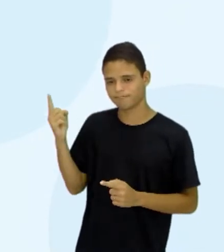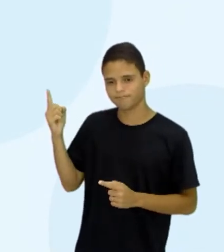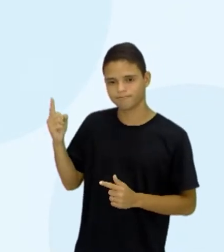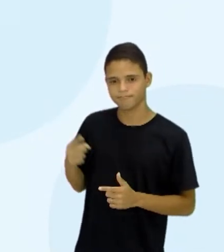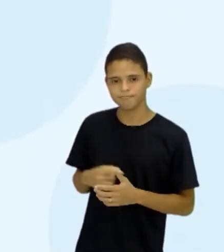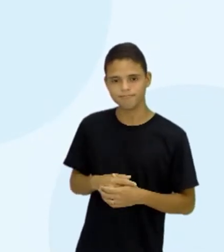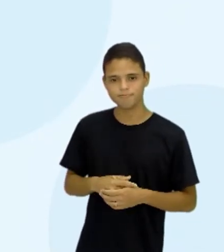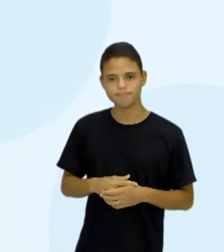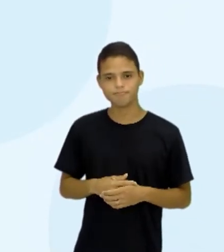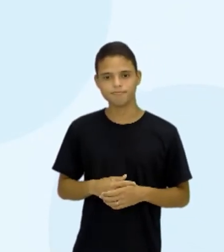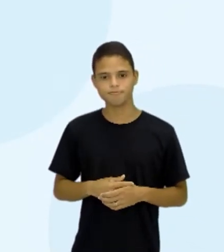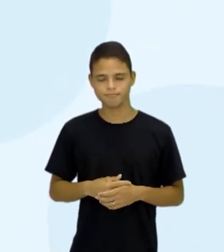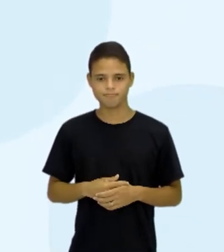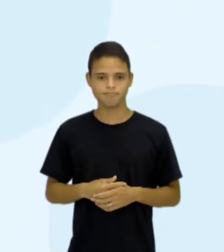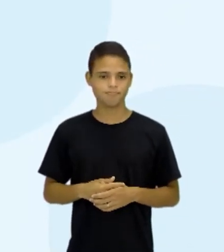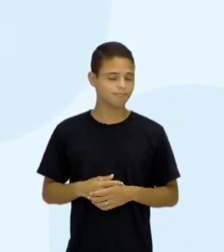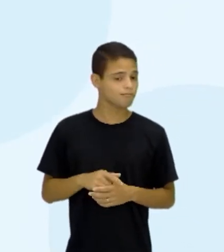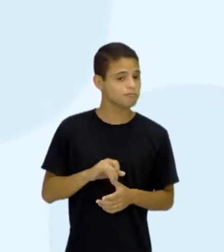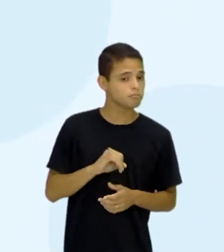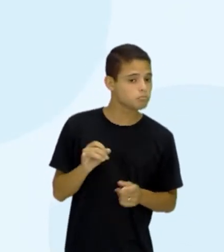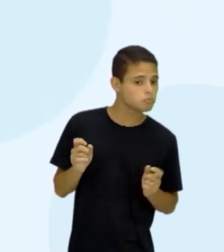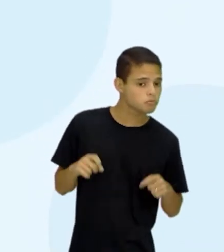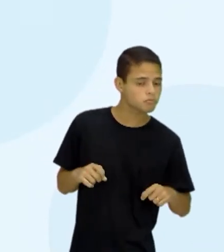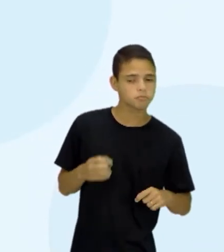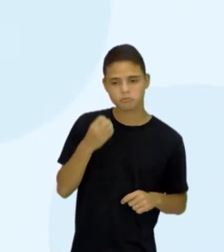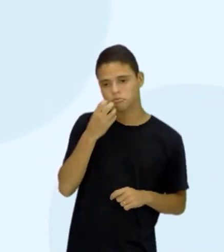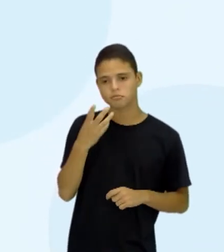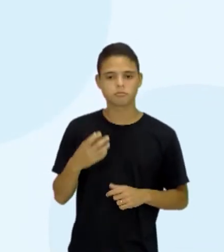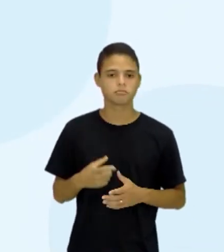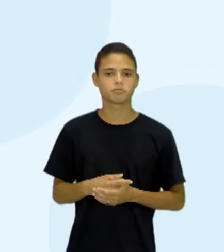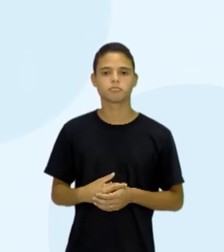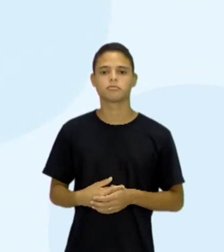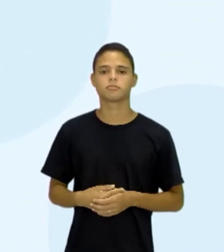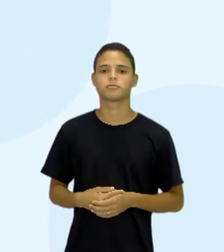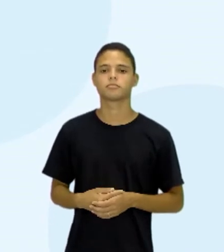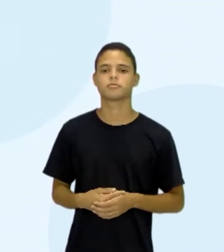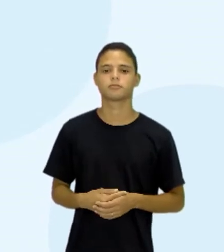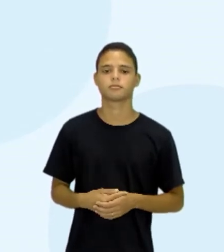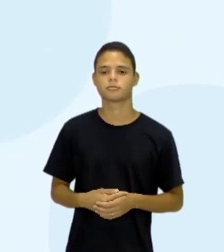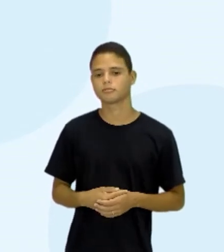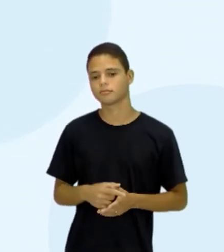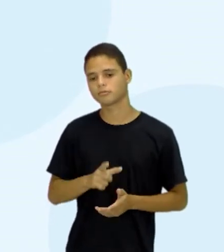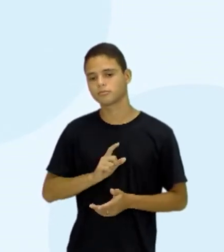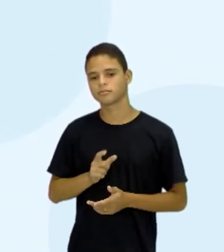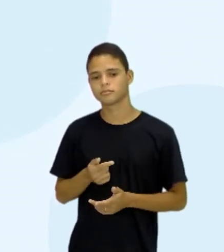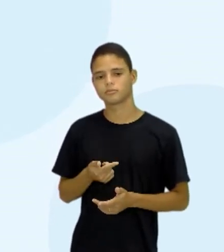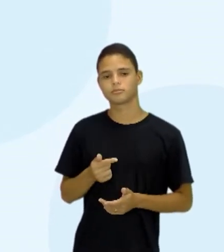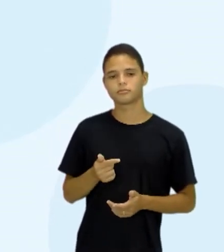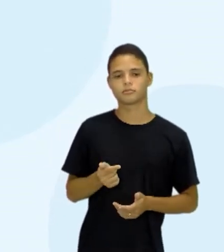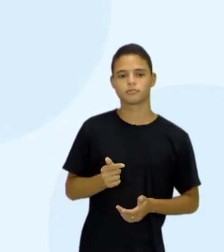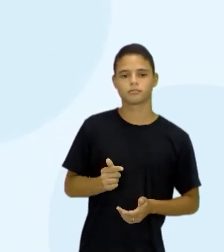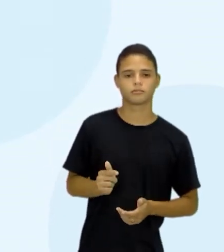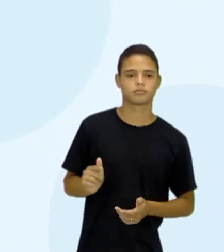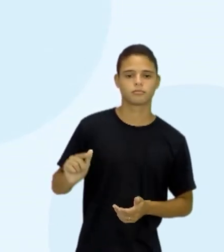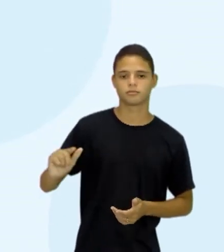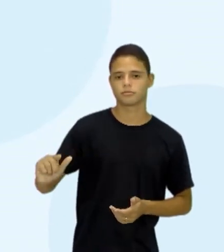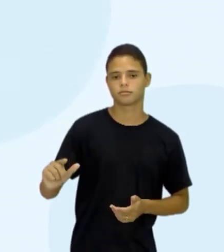bom de resolução o seu computador aí, seu celular. Tá bom, tá melhor que o meu. E tem uma outra deformação que está aqui, ó.